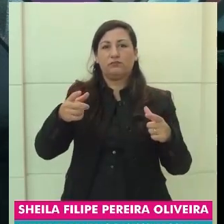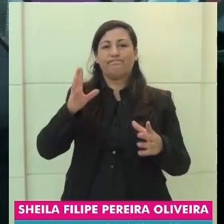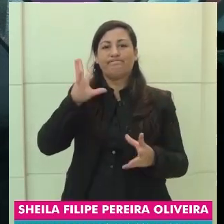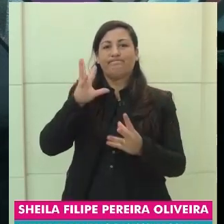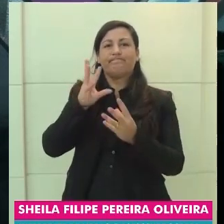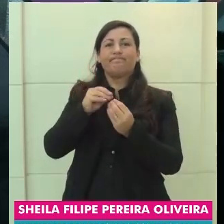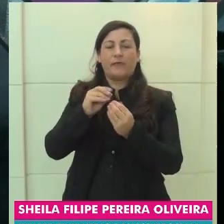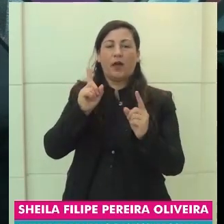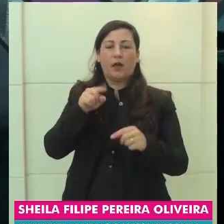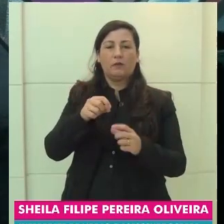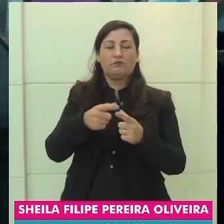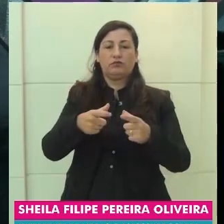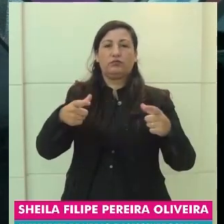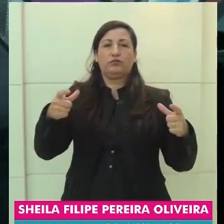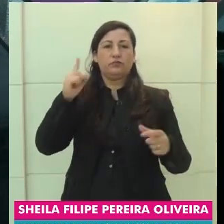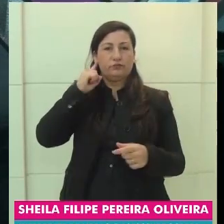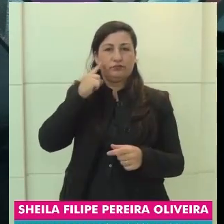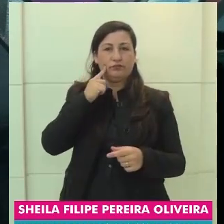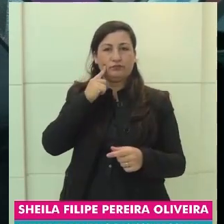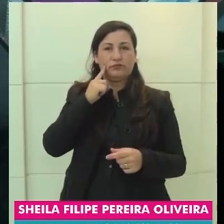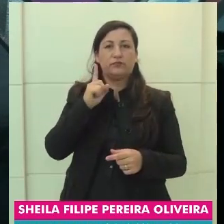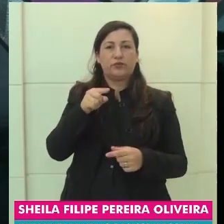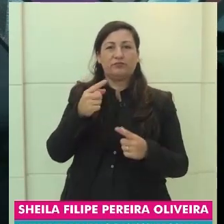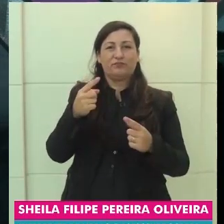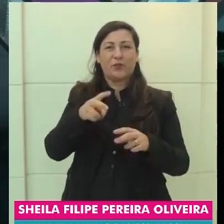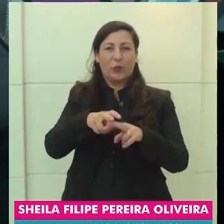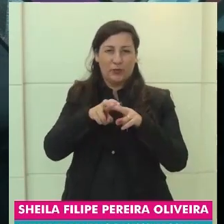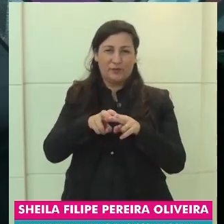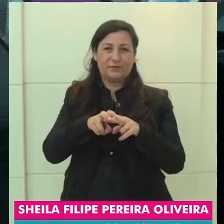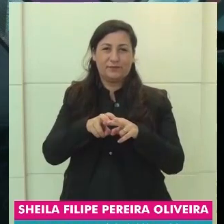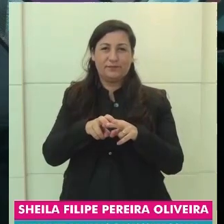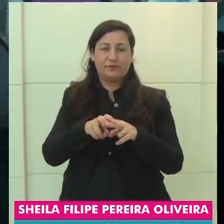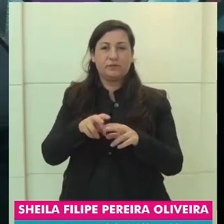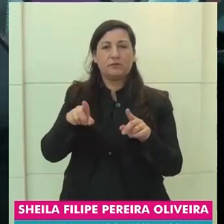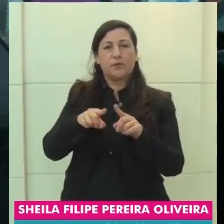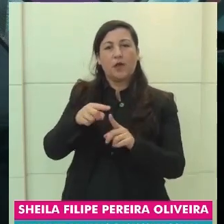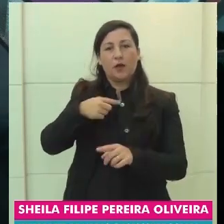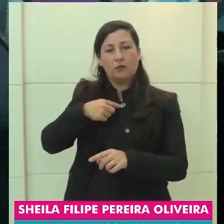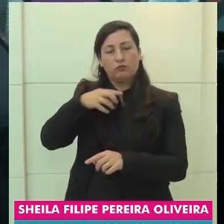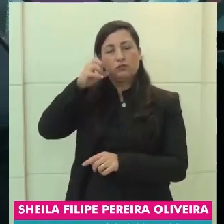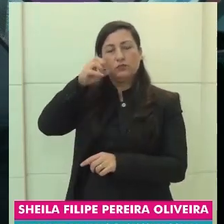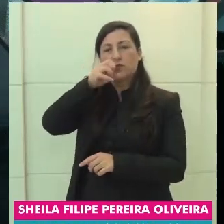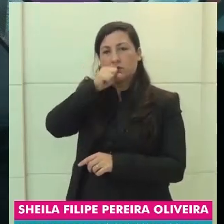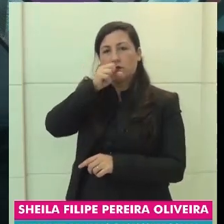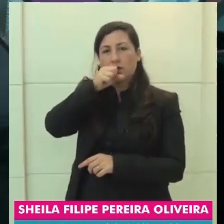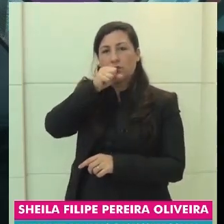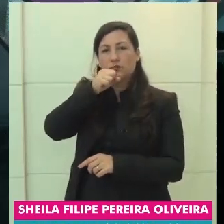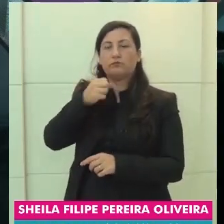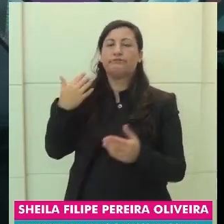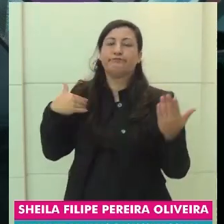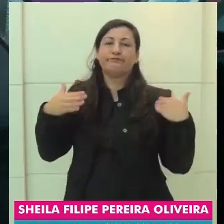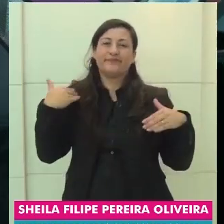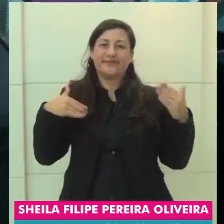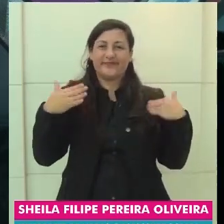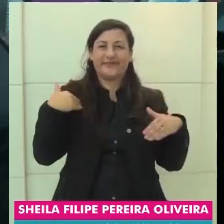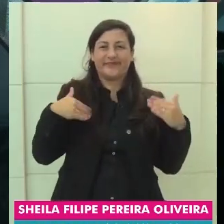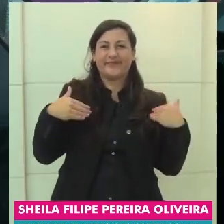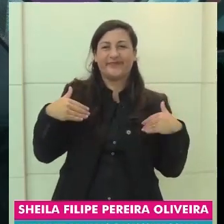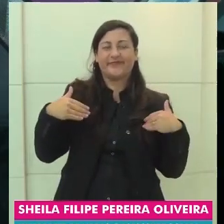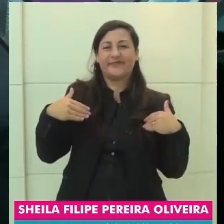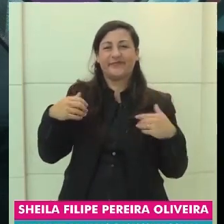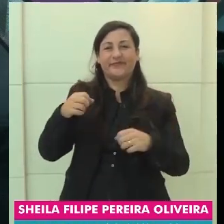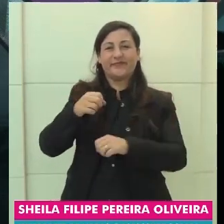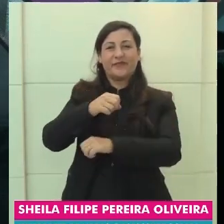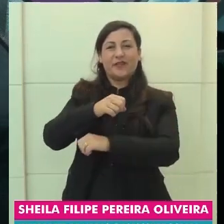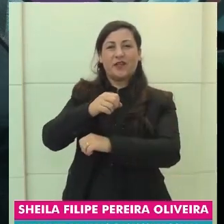sábado no parque de diversões lá em